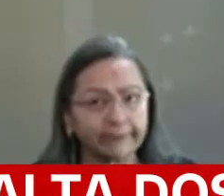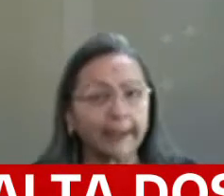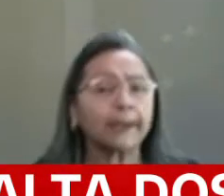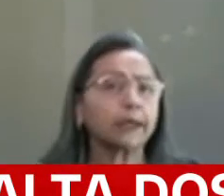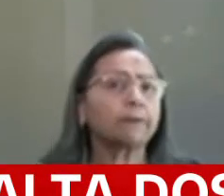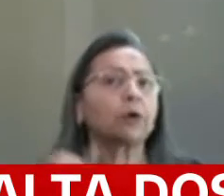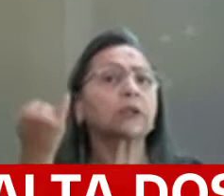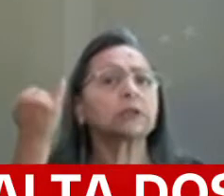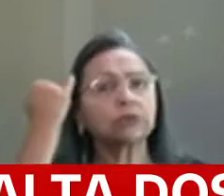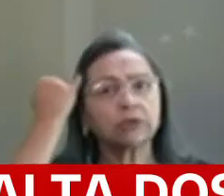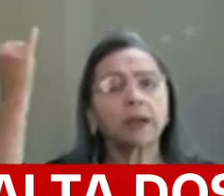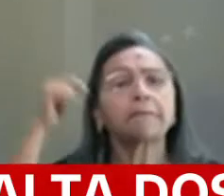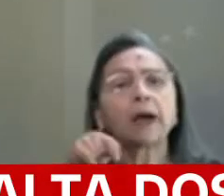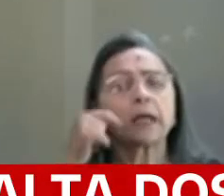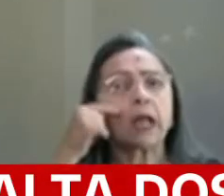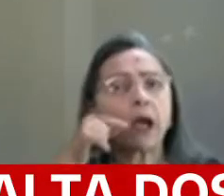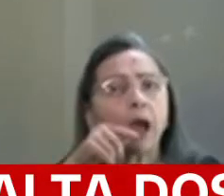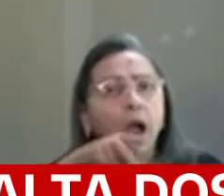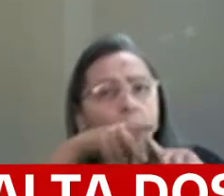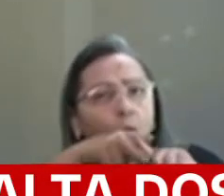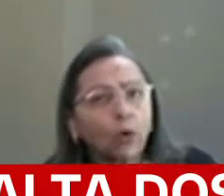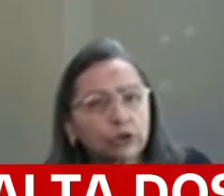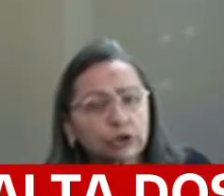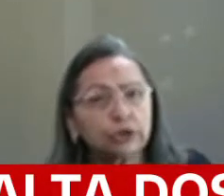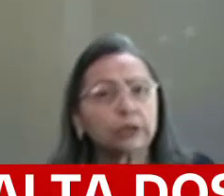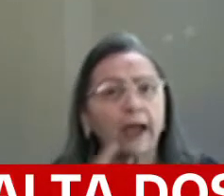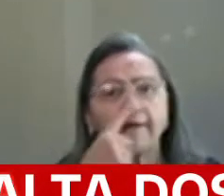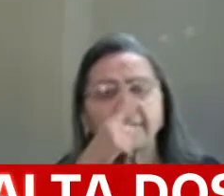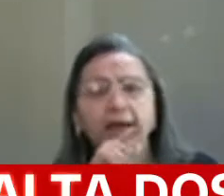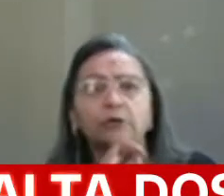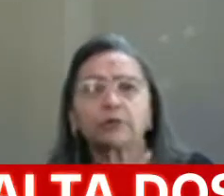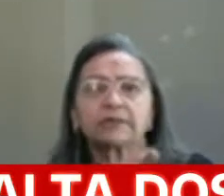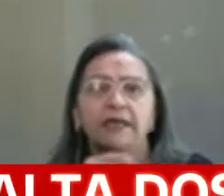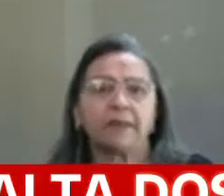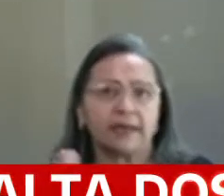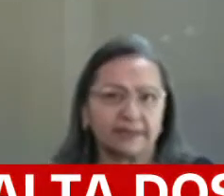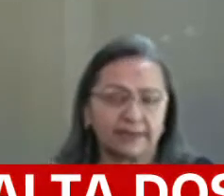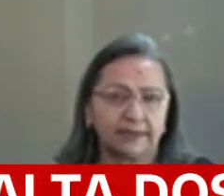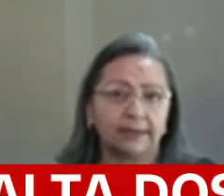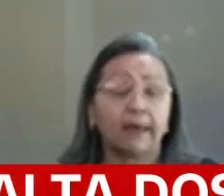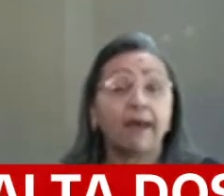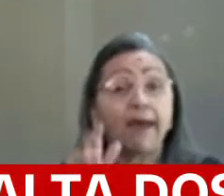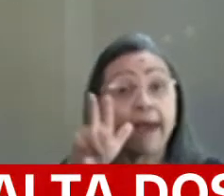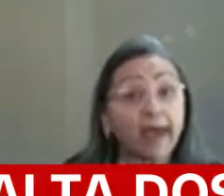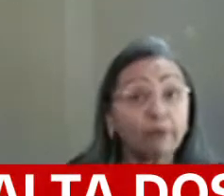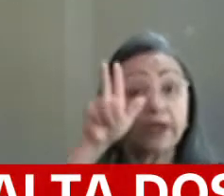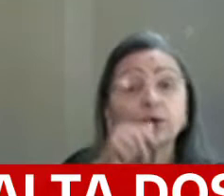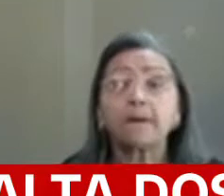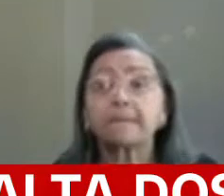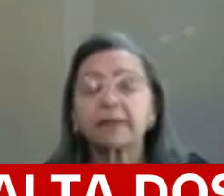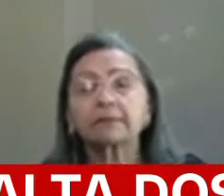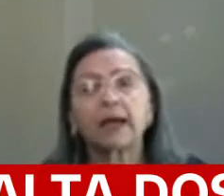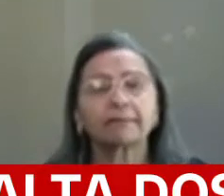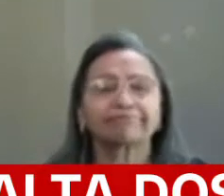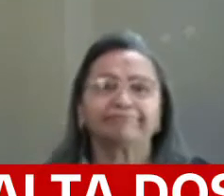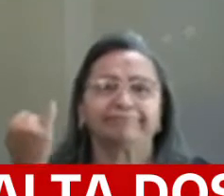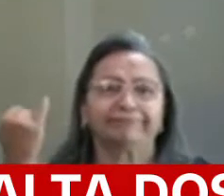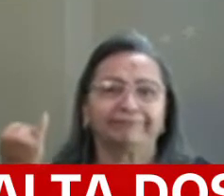iniciativa para corrigir o rumo do ICMS, regulando o princípio da